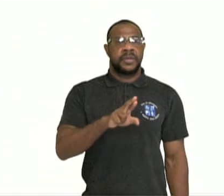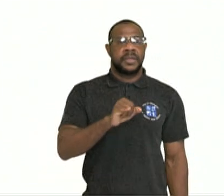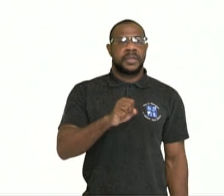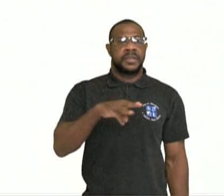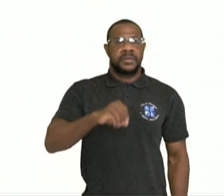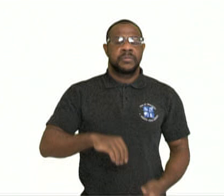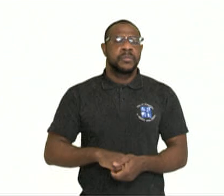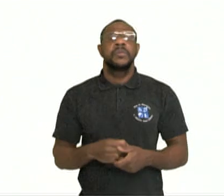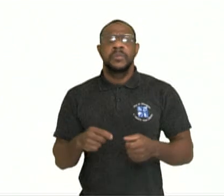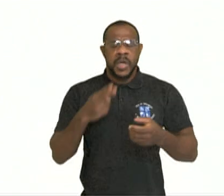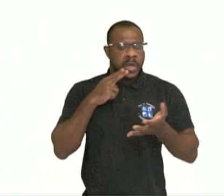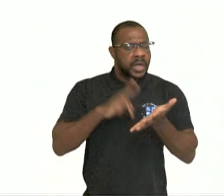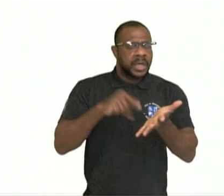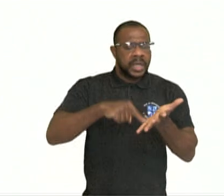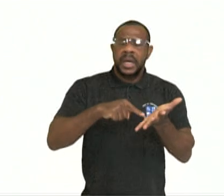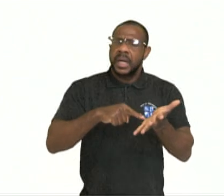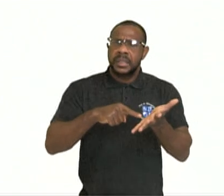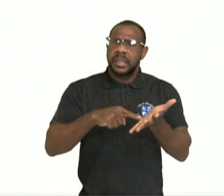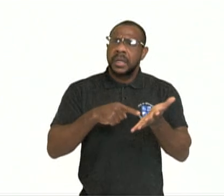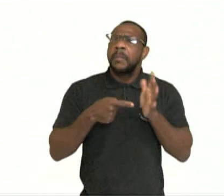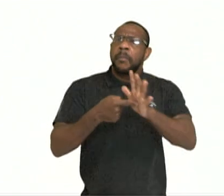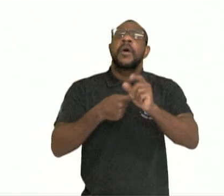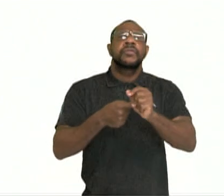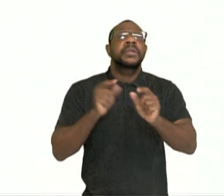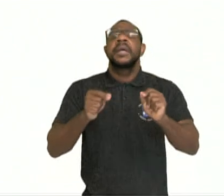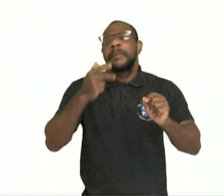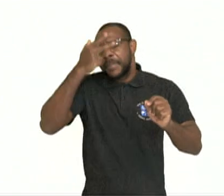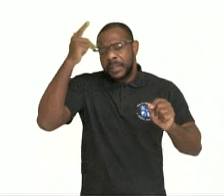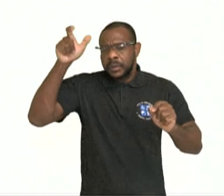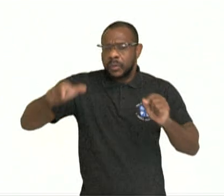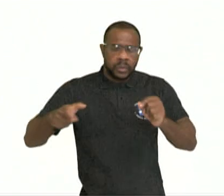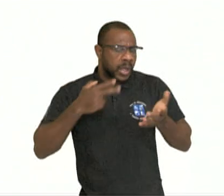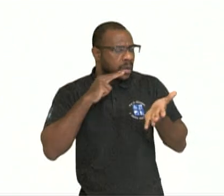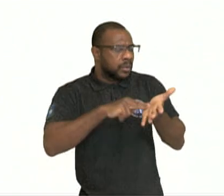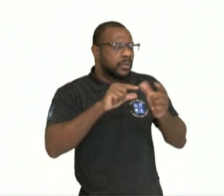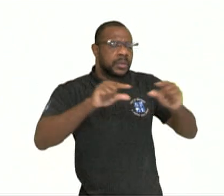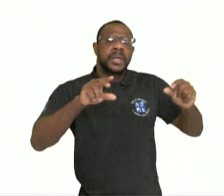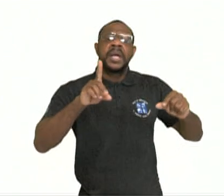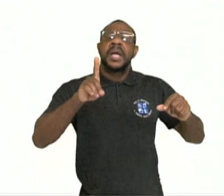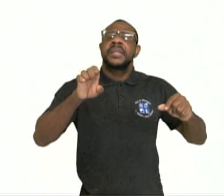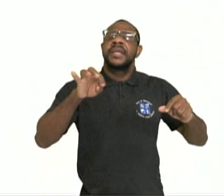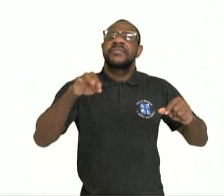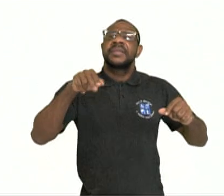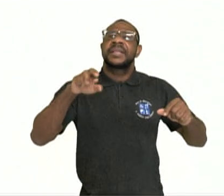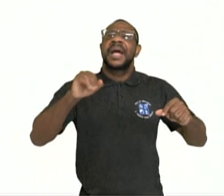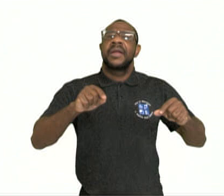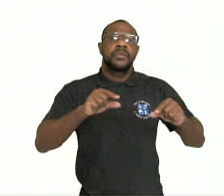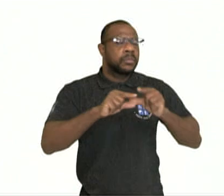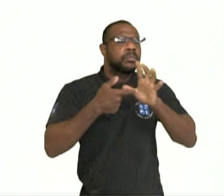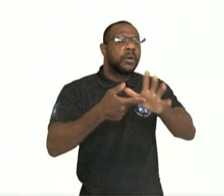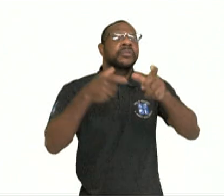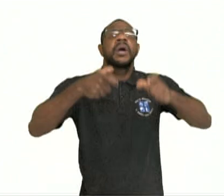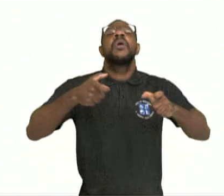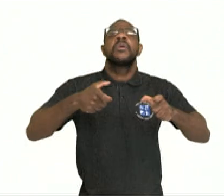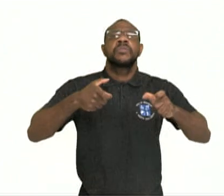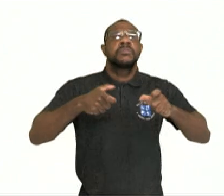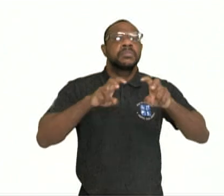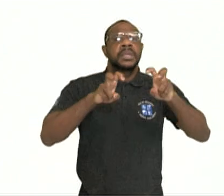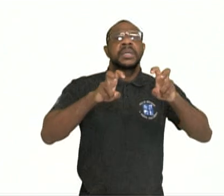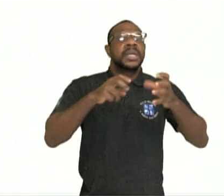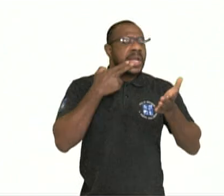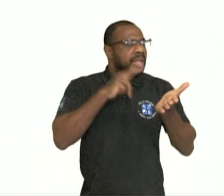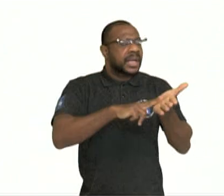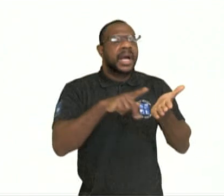parte das cartas o destinatário é identificado? De que modo essa identificação é feita? Então, do